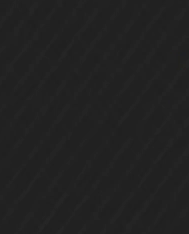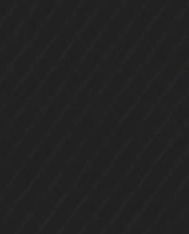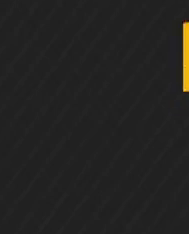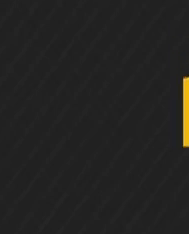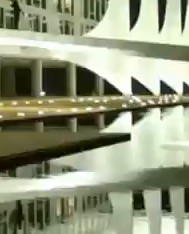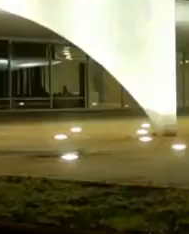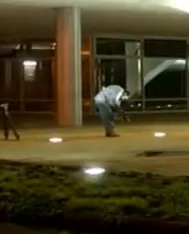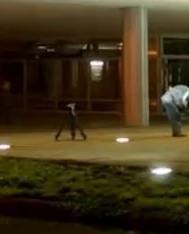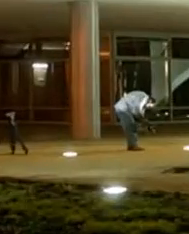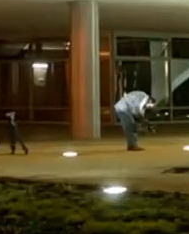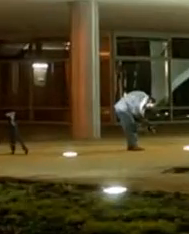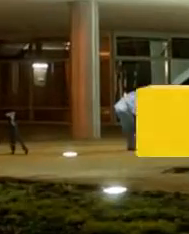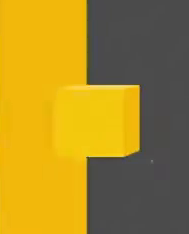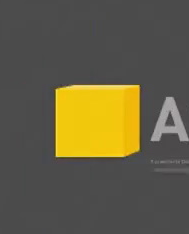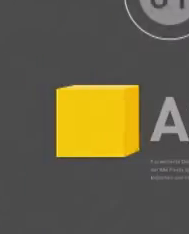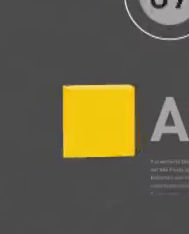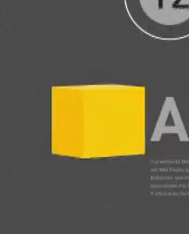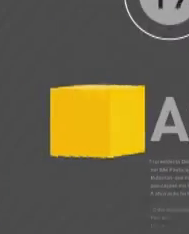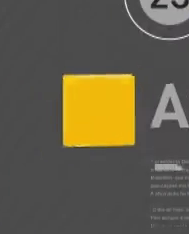ae